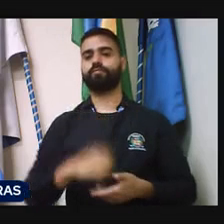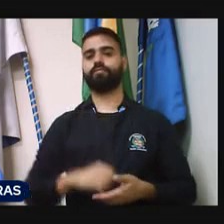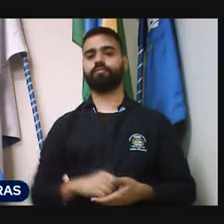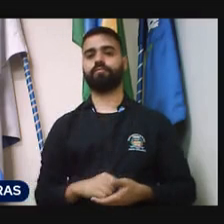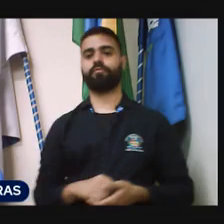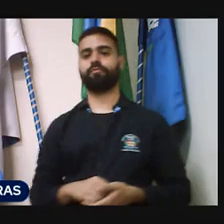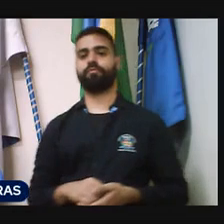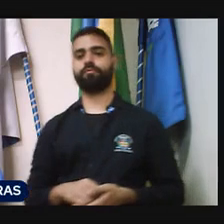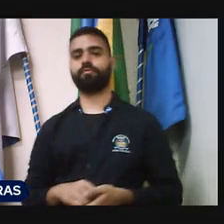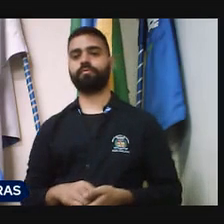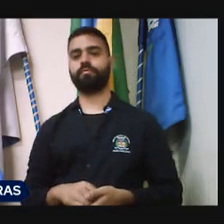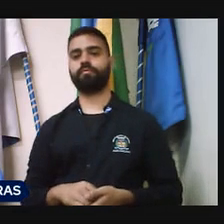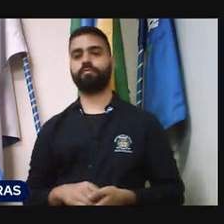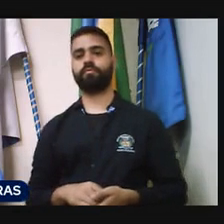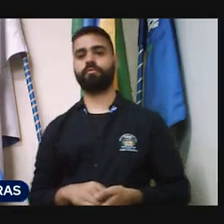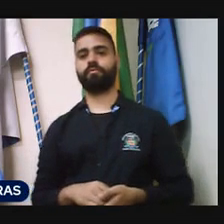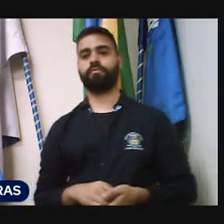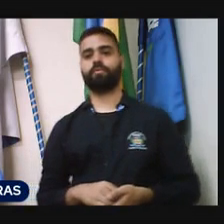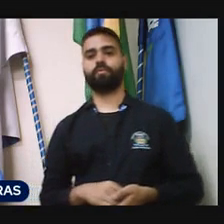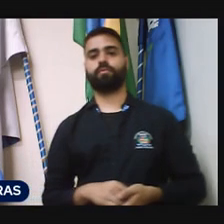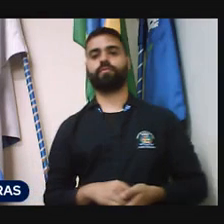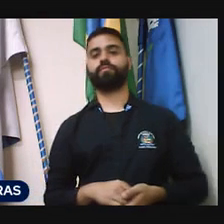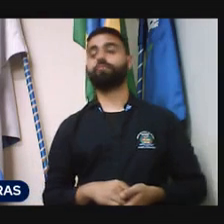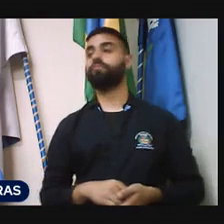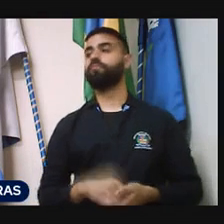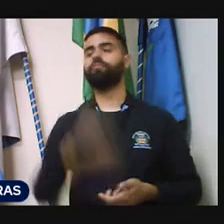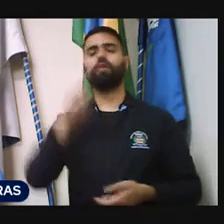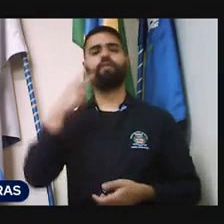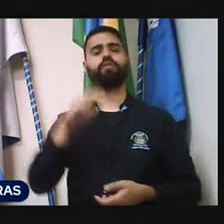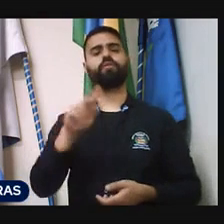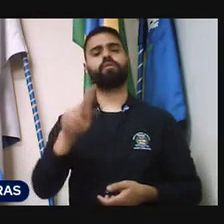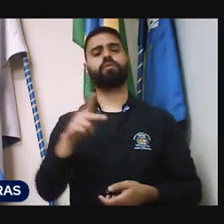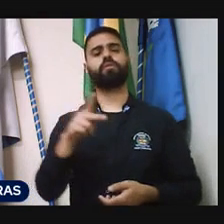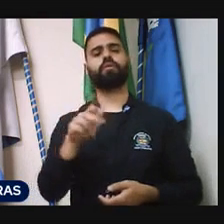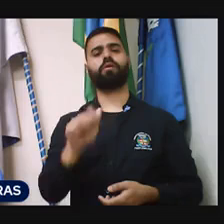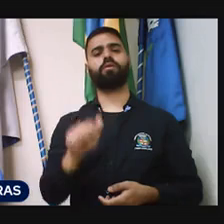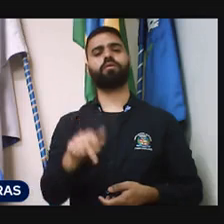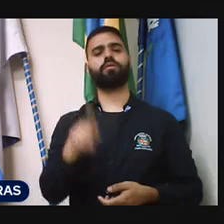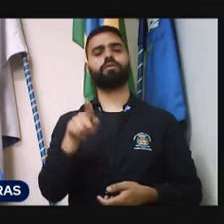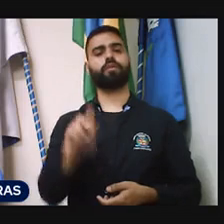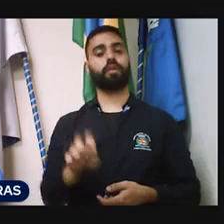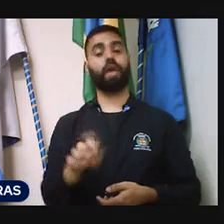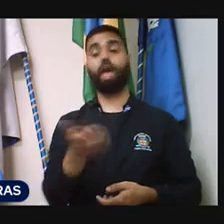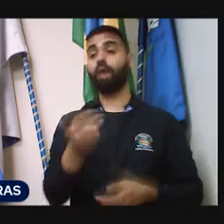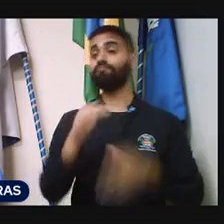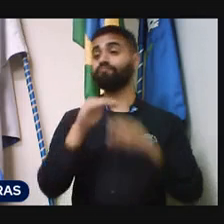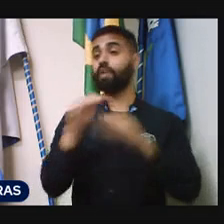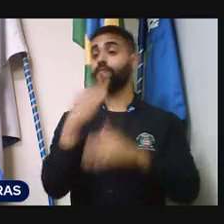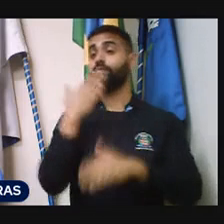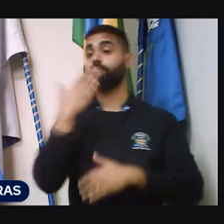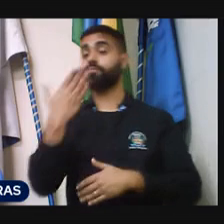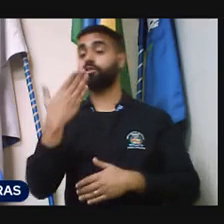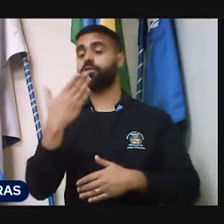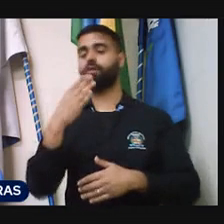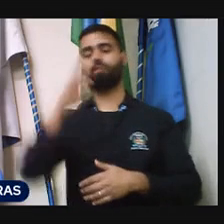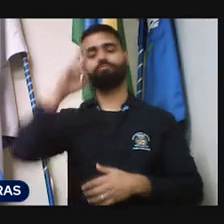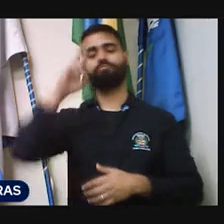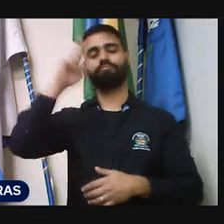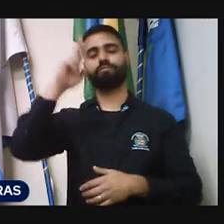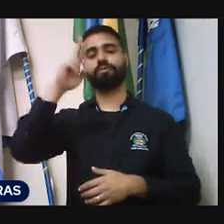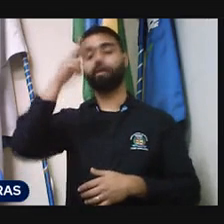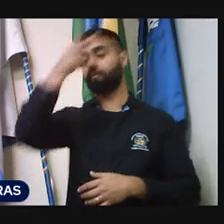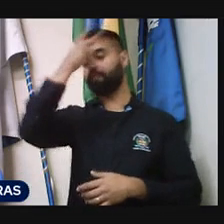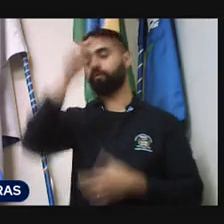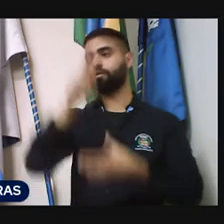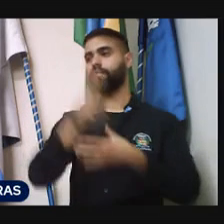o vereador Eduardo hanke que Astro escreve nos atribuições legais na forma de metal requer encaminhamento desse requerimento ao chefe do